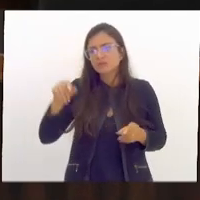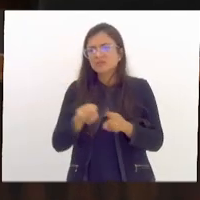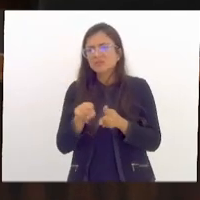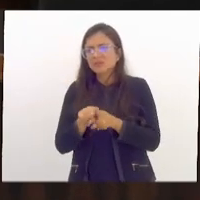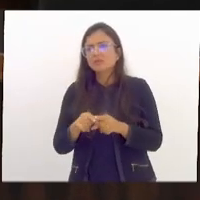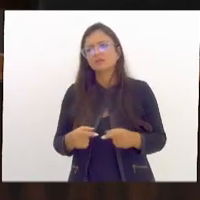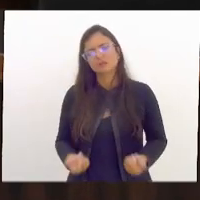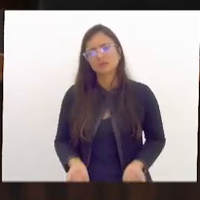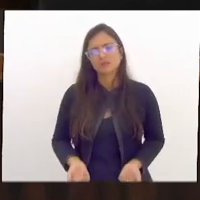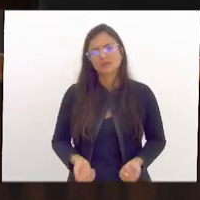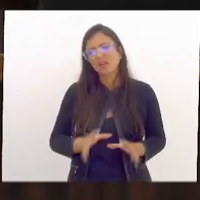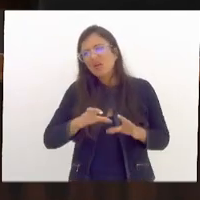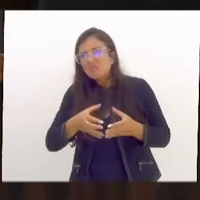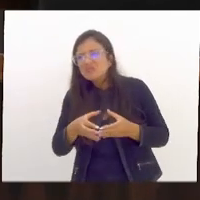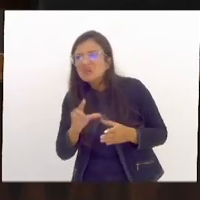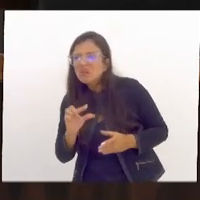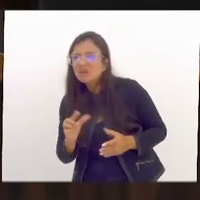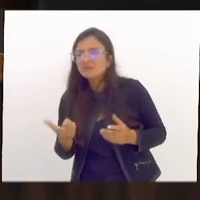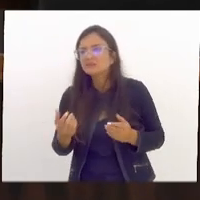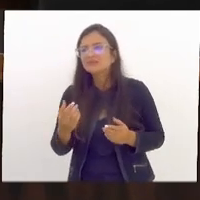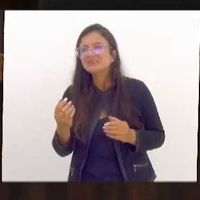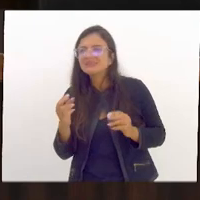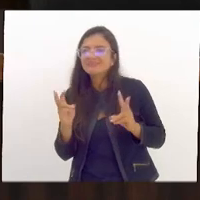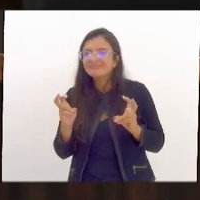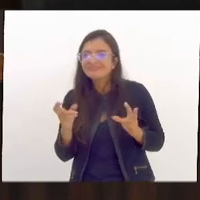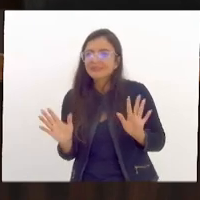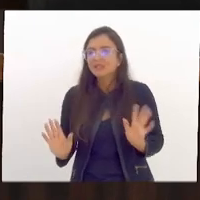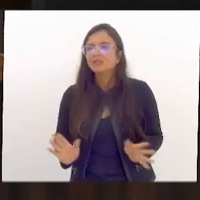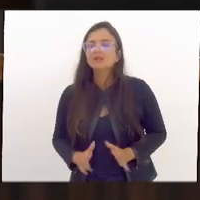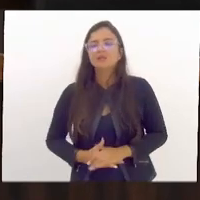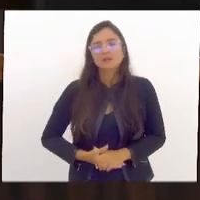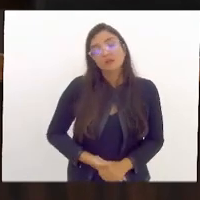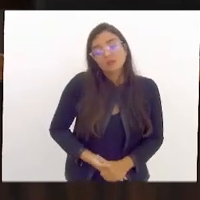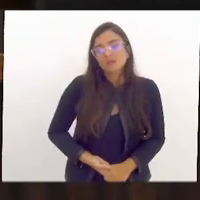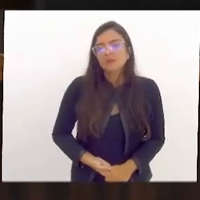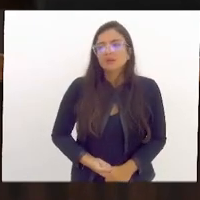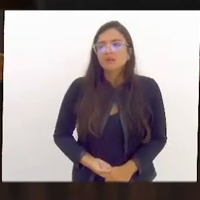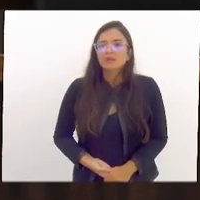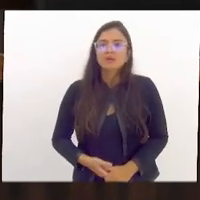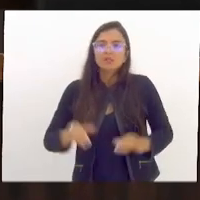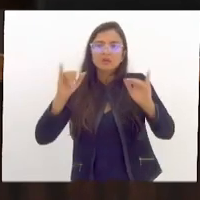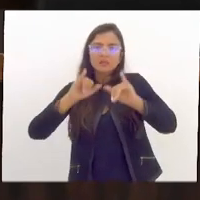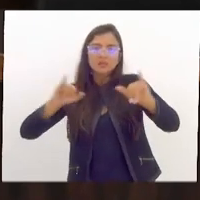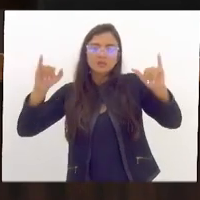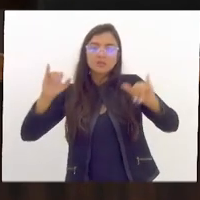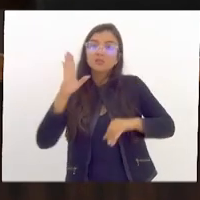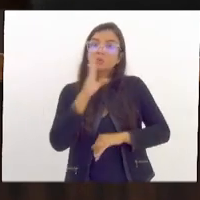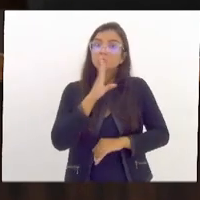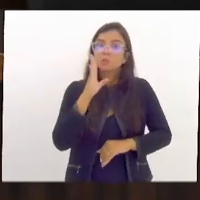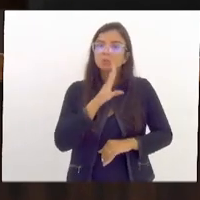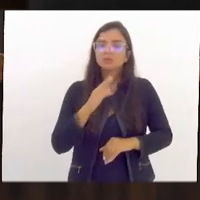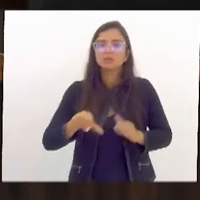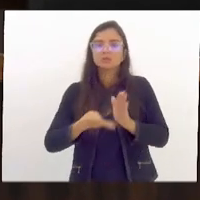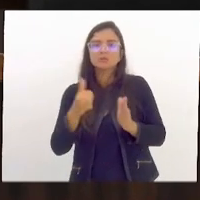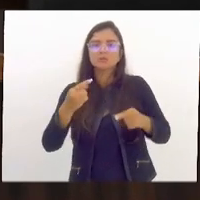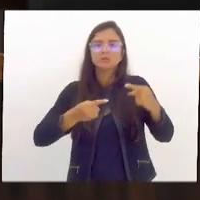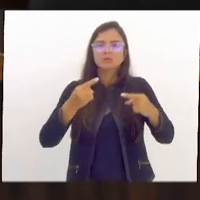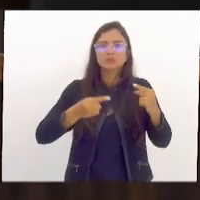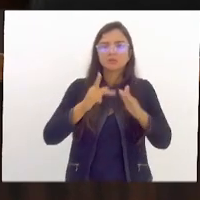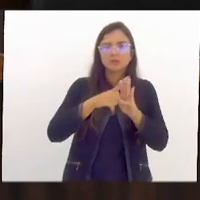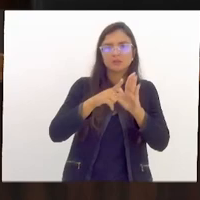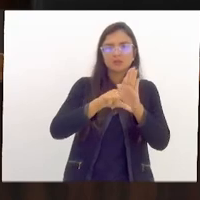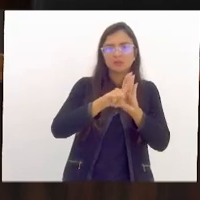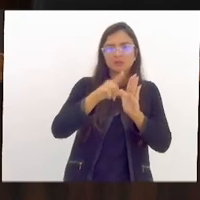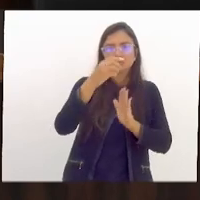nas comissões menos importantes, como ditas, né? Anuncio em regime de urgência, em primeira discussão, projeto de lei